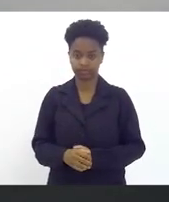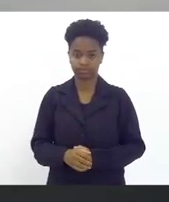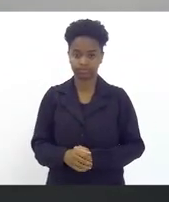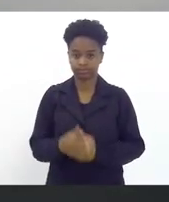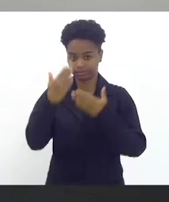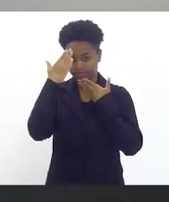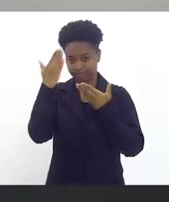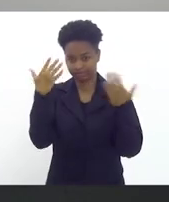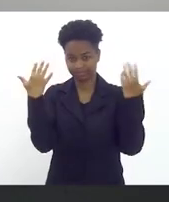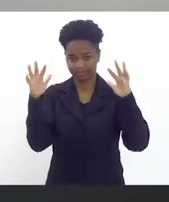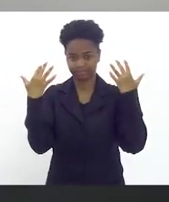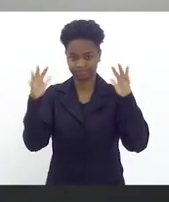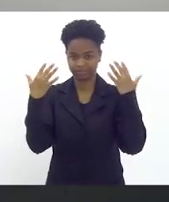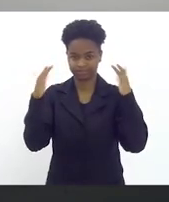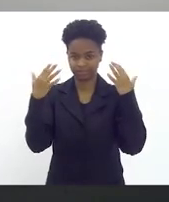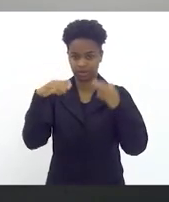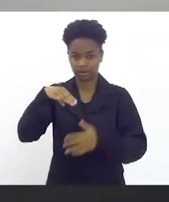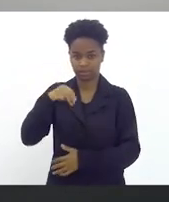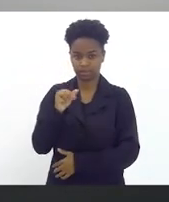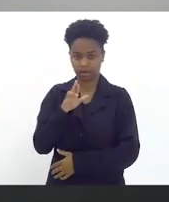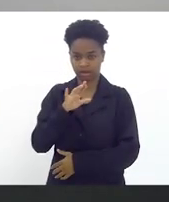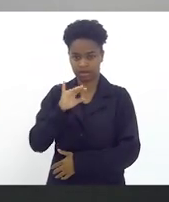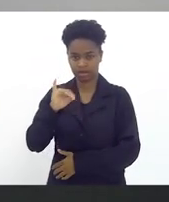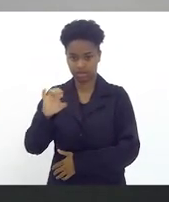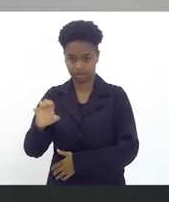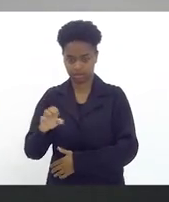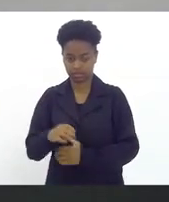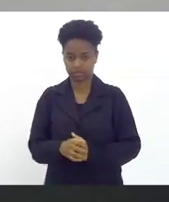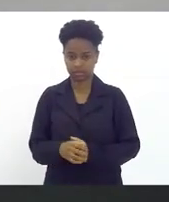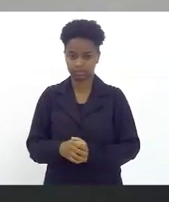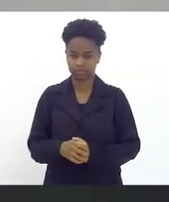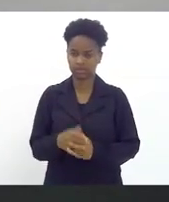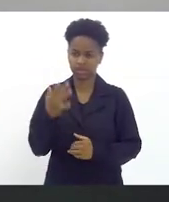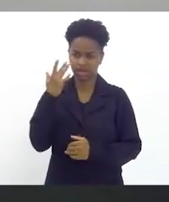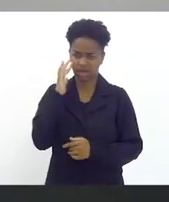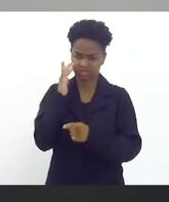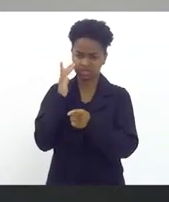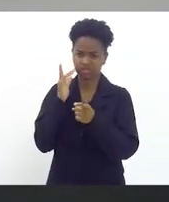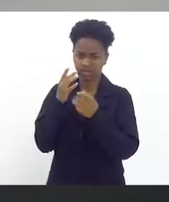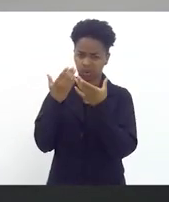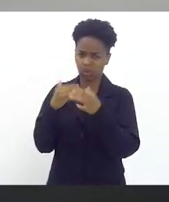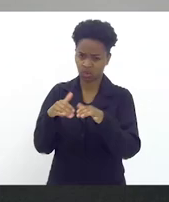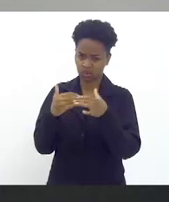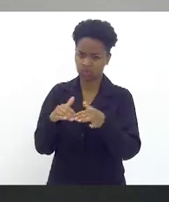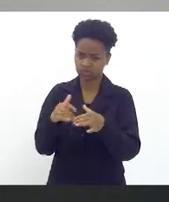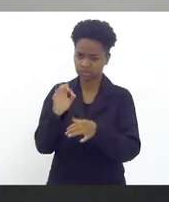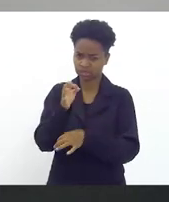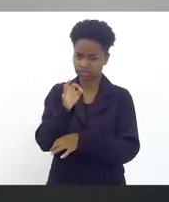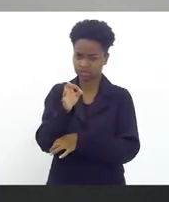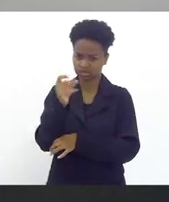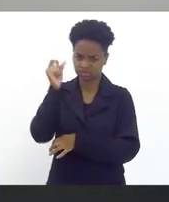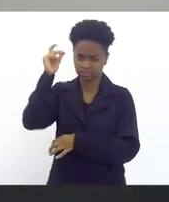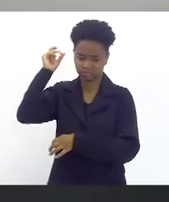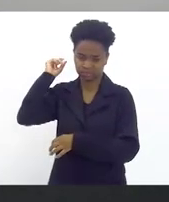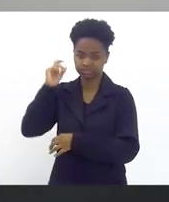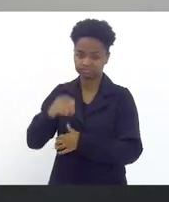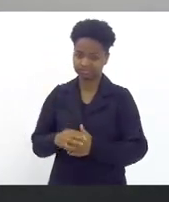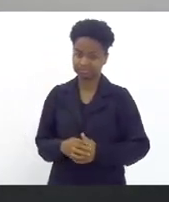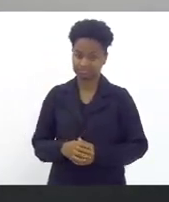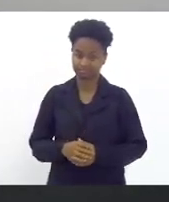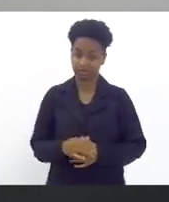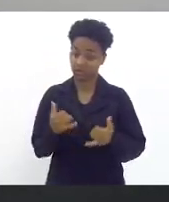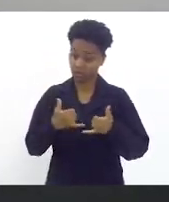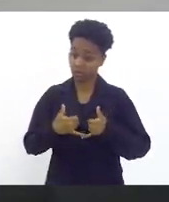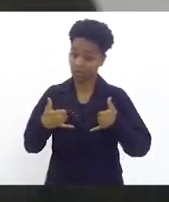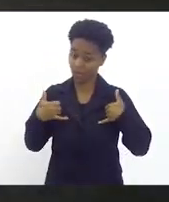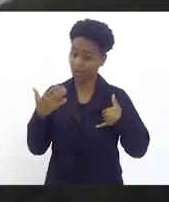aplaudir a Marie amarrei Se não me engano é concursada do nosso tempo lá de trás né eu tenho